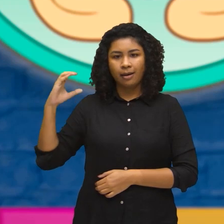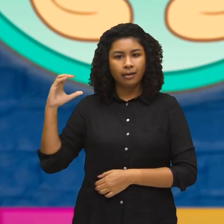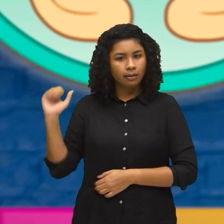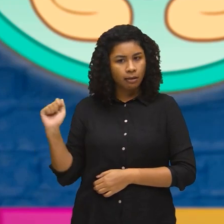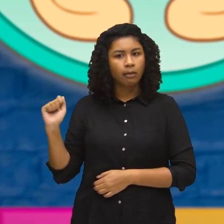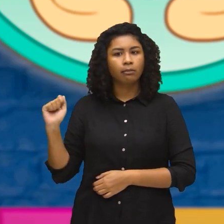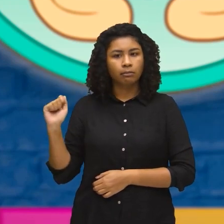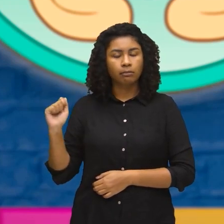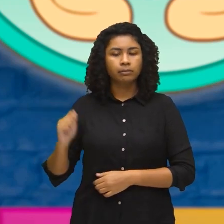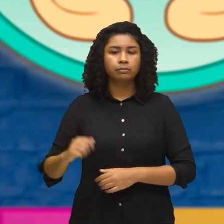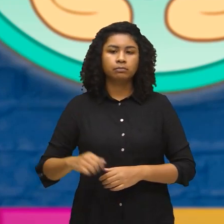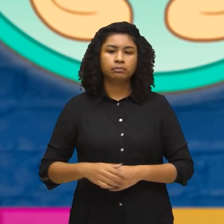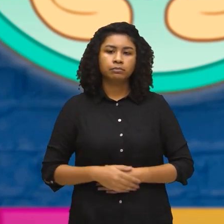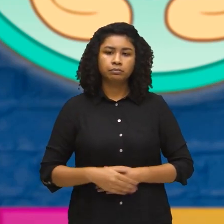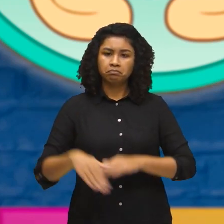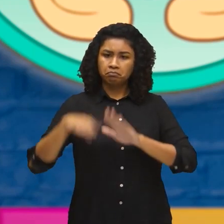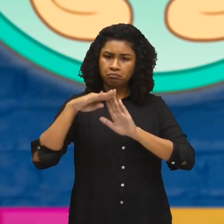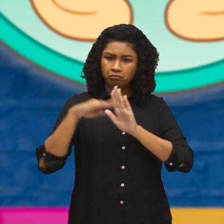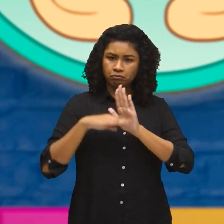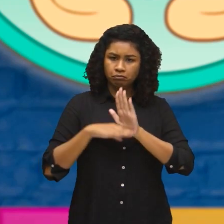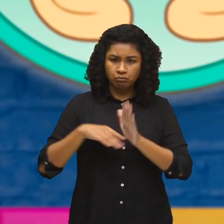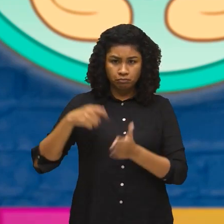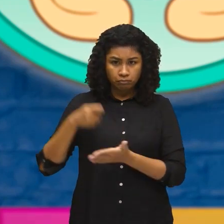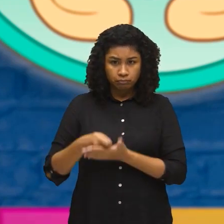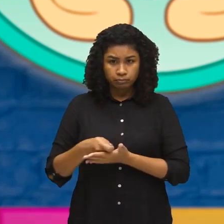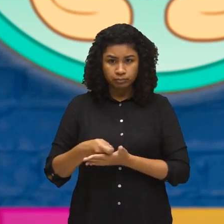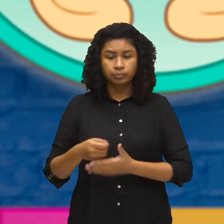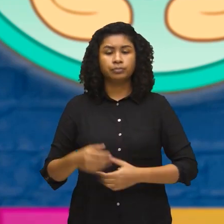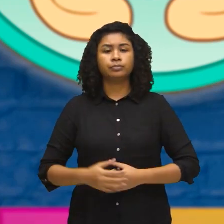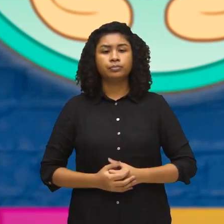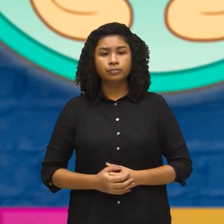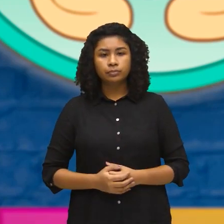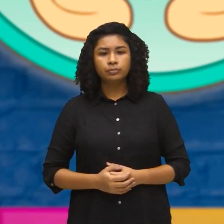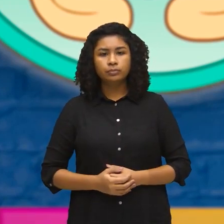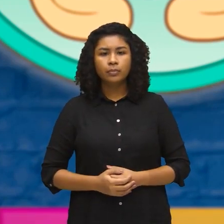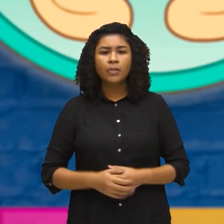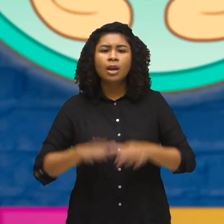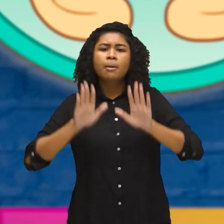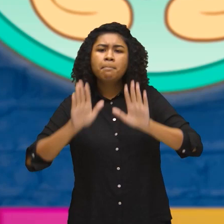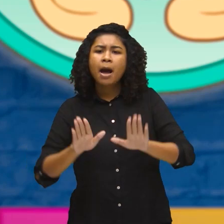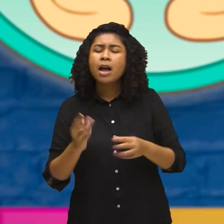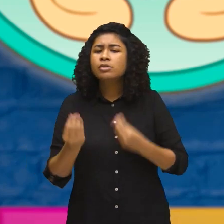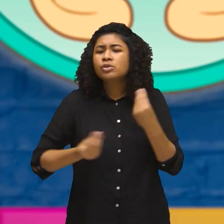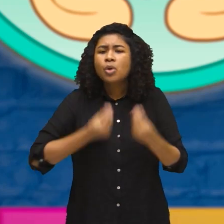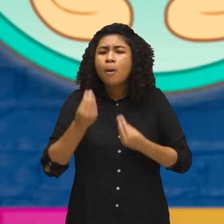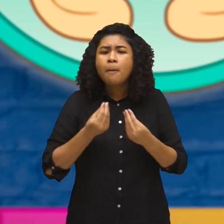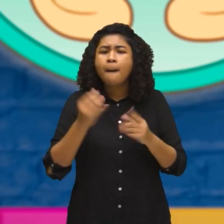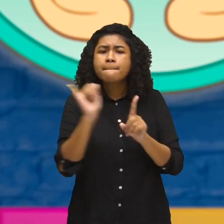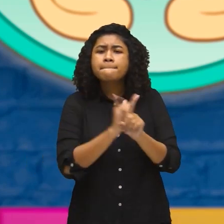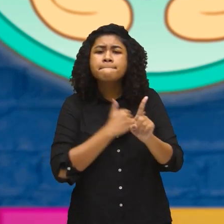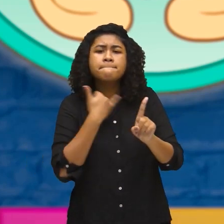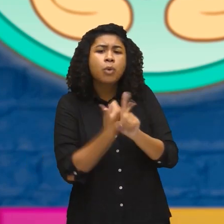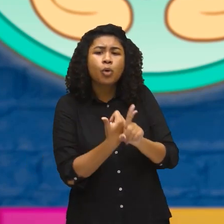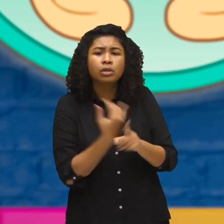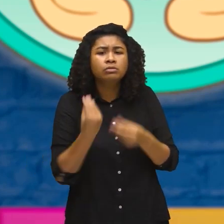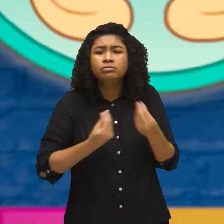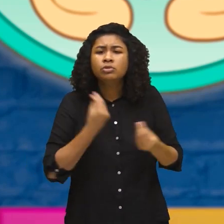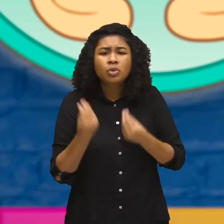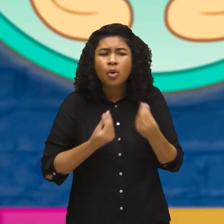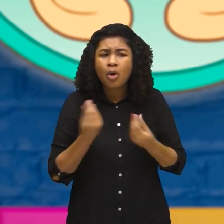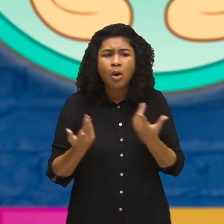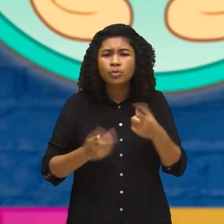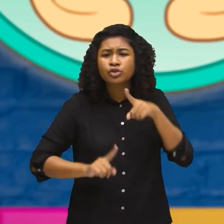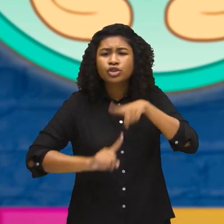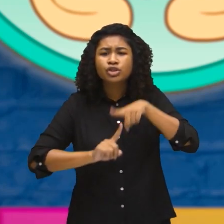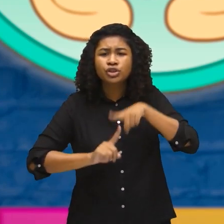aqui quais são as formas de bullying. Gente, eu estou aqui batendo esse bate-papo com vocês,